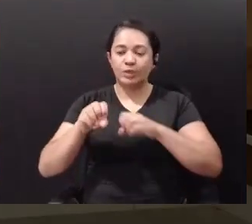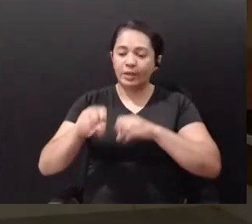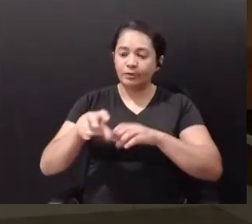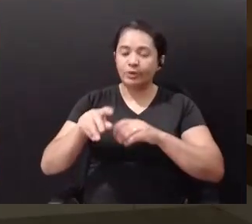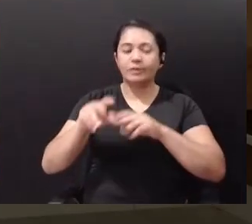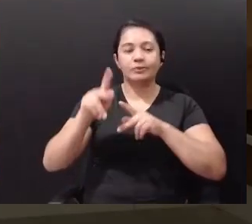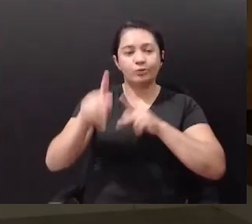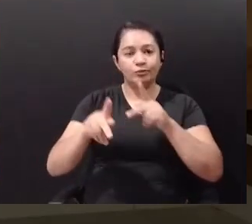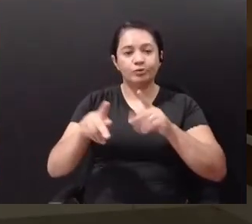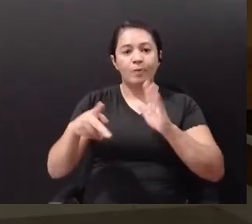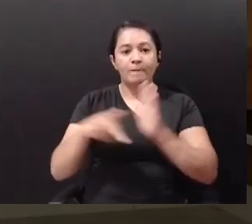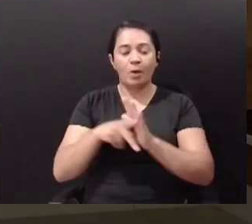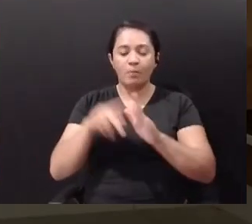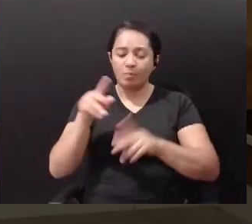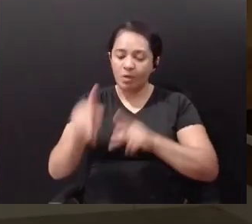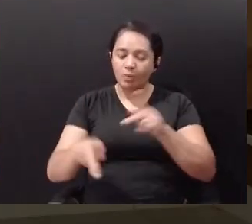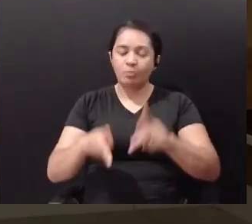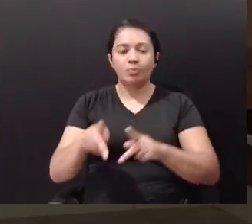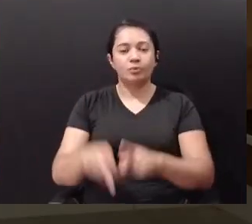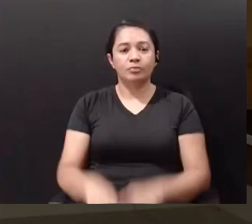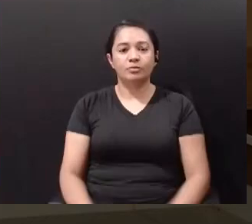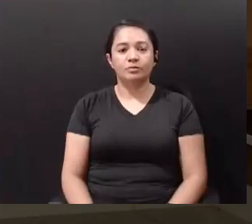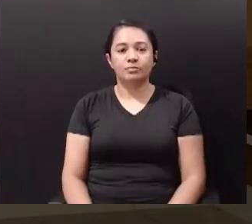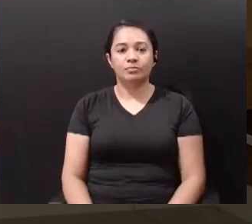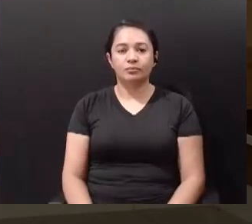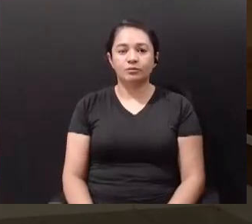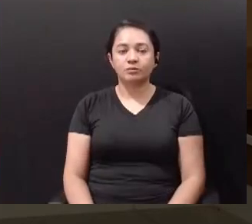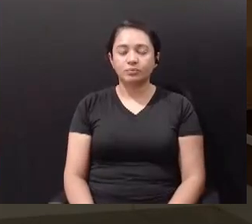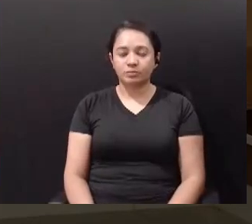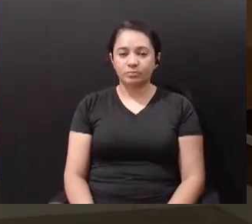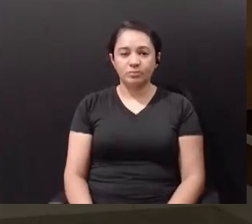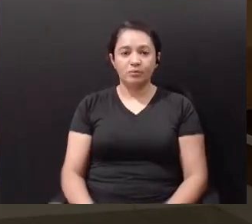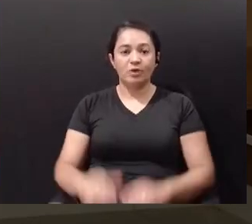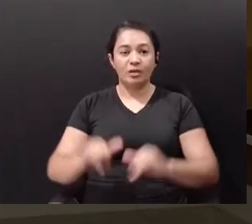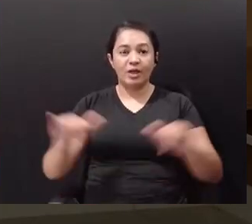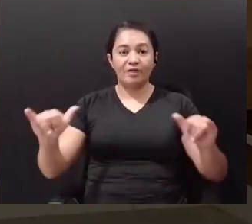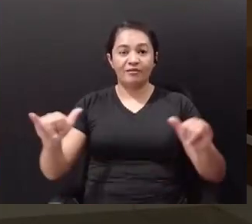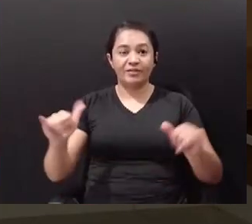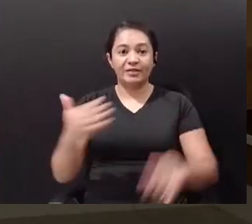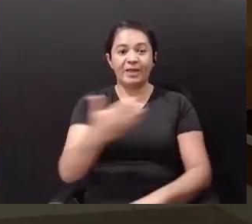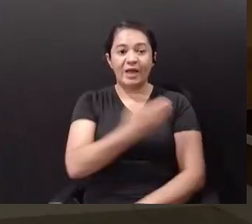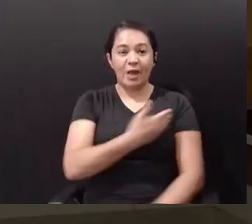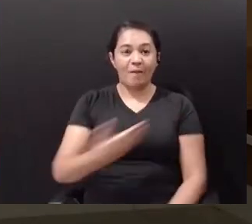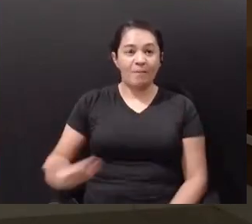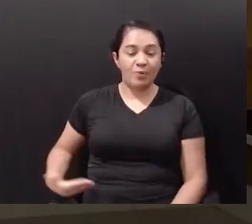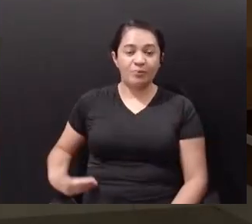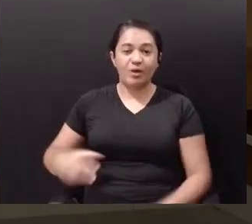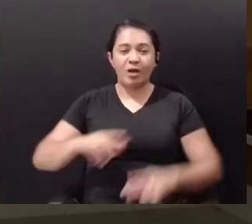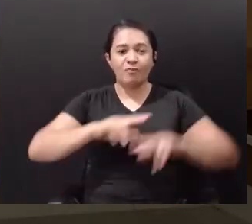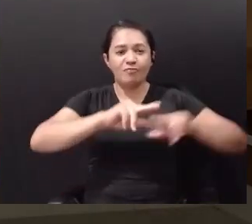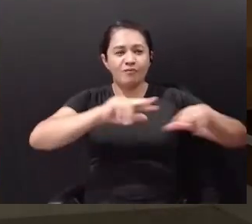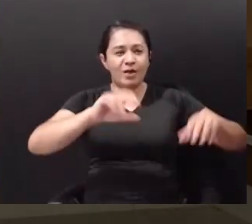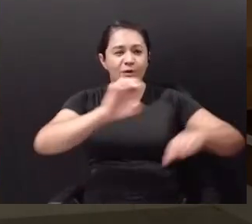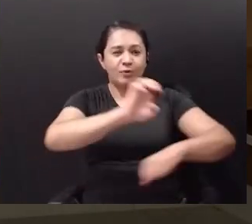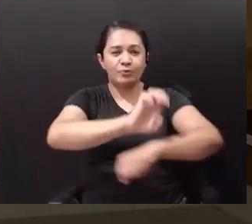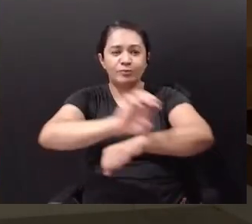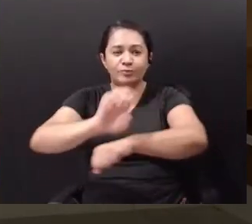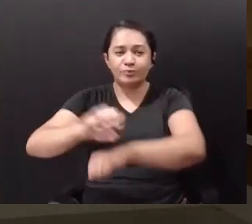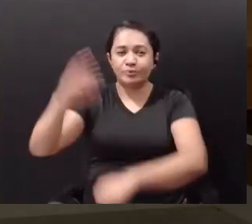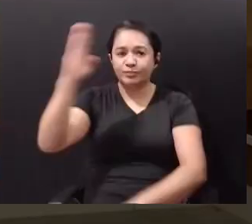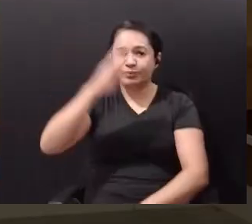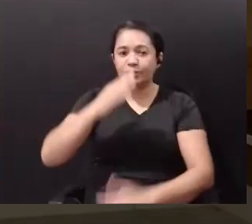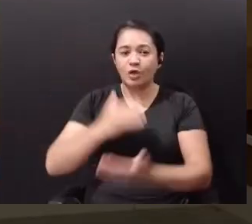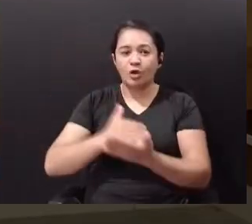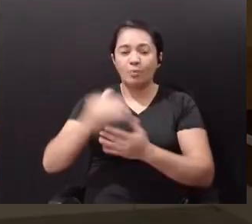né? Então, assim que se proclama a República, vários estados brasileiros começam a fazer reformas da